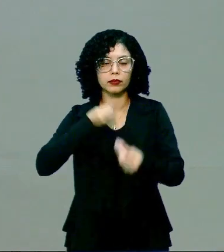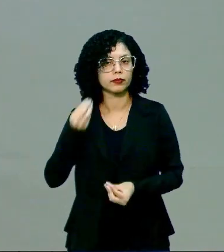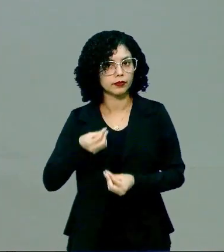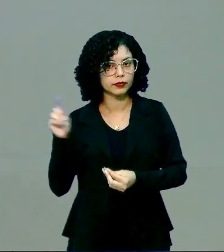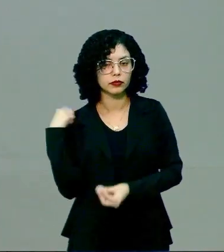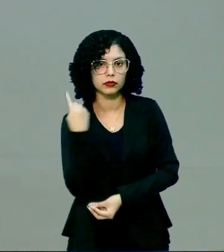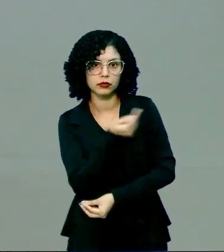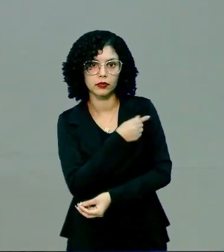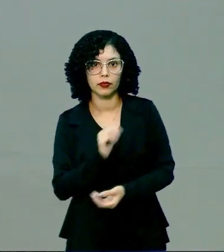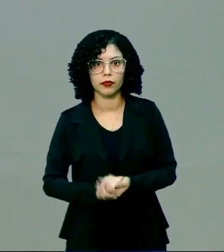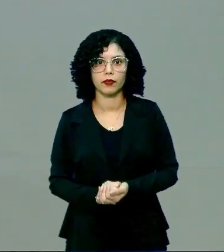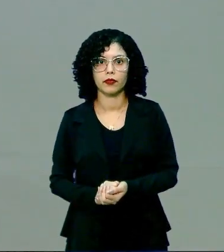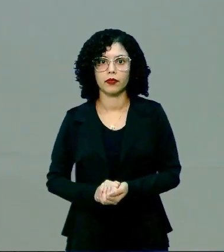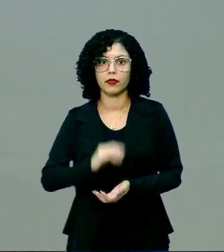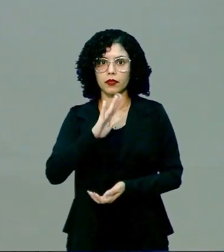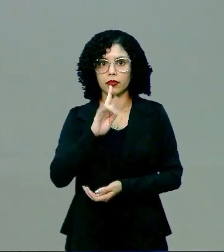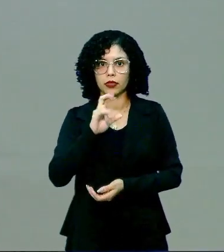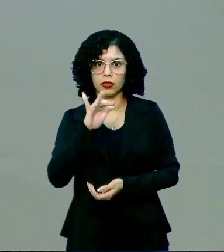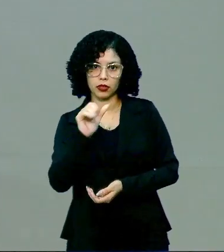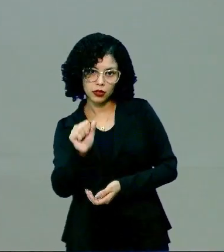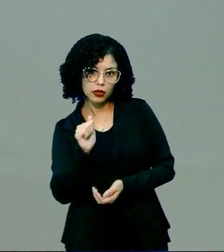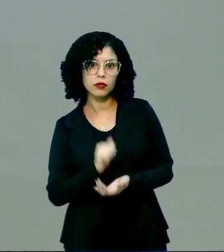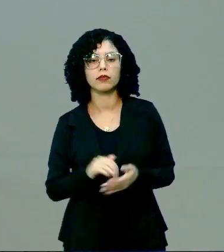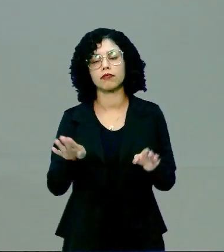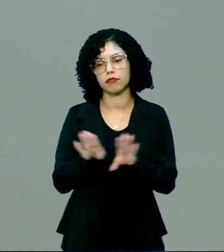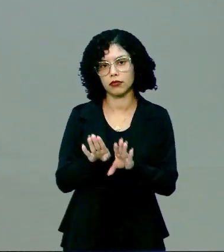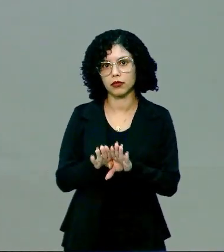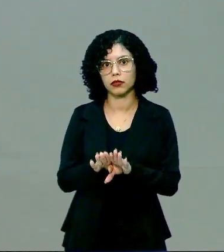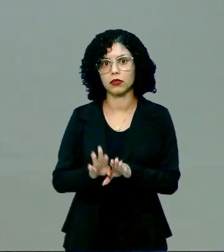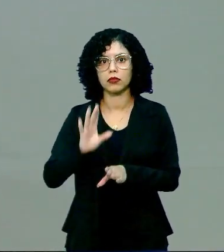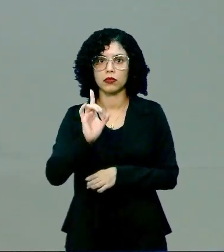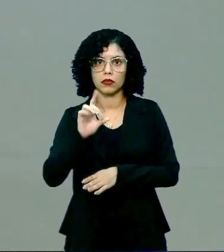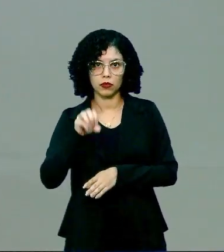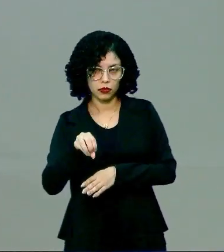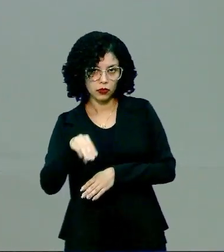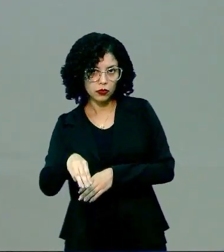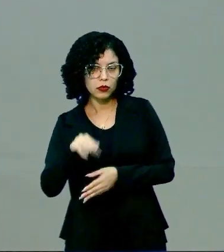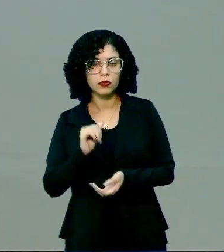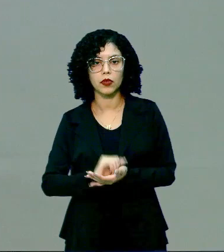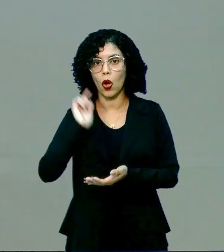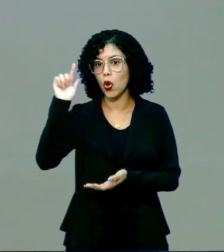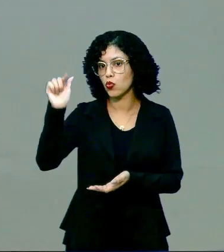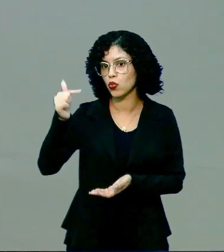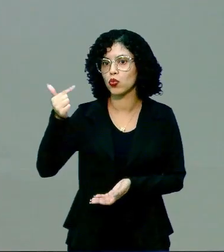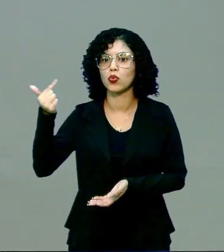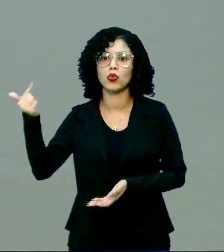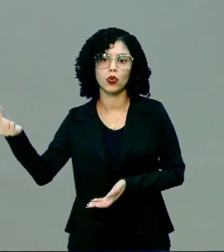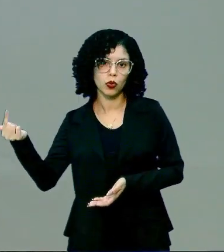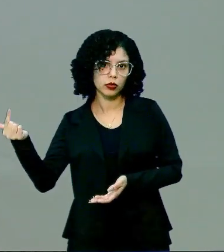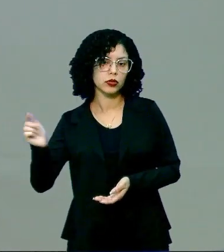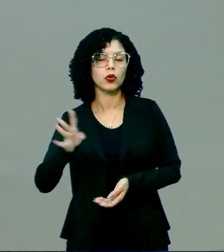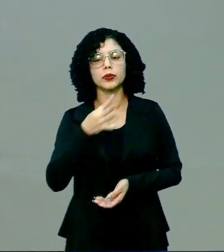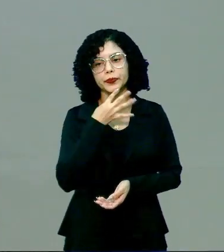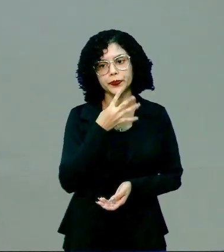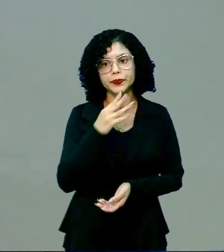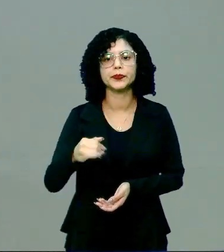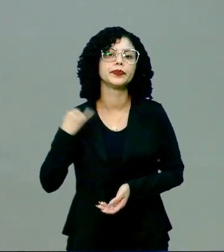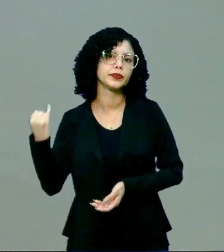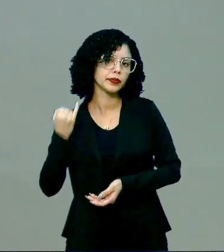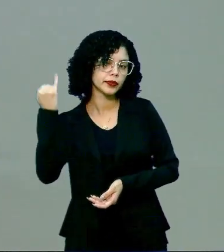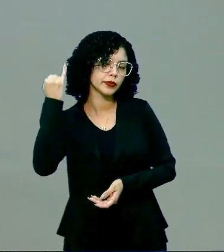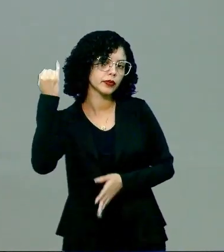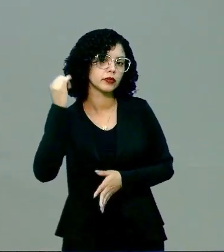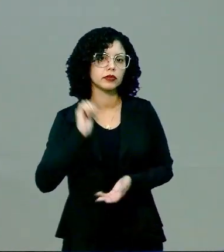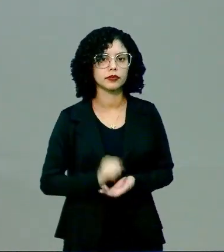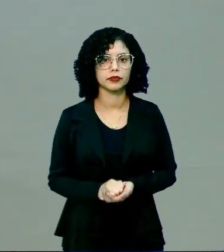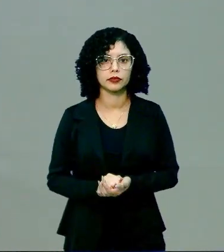como a gente tem os clássicos da literatura brasileira, como Dom Casmurro e outras obras aí bastante